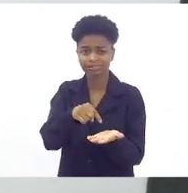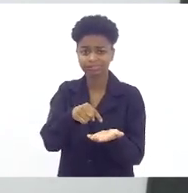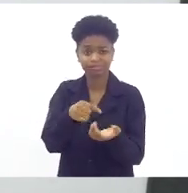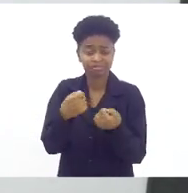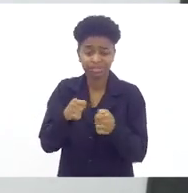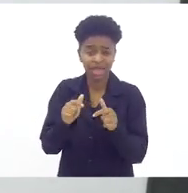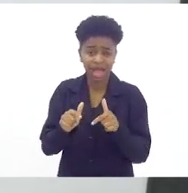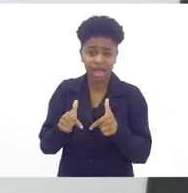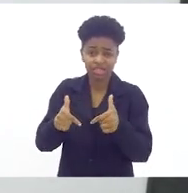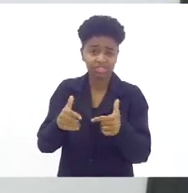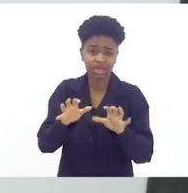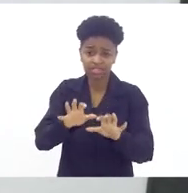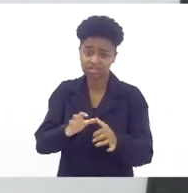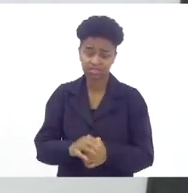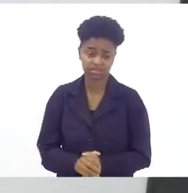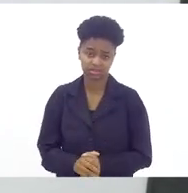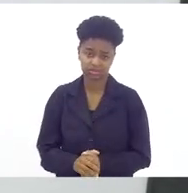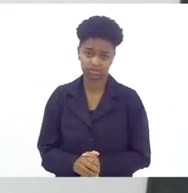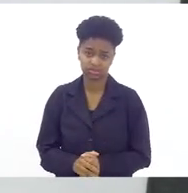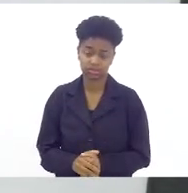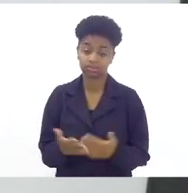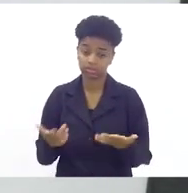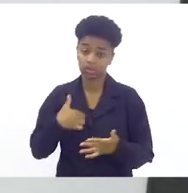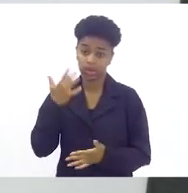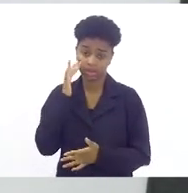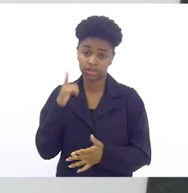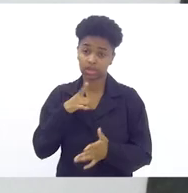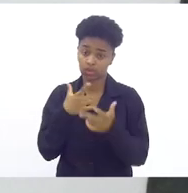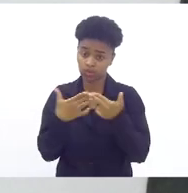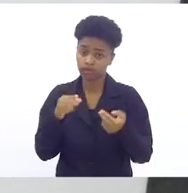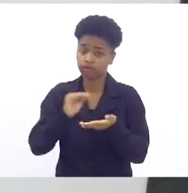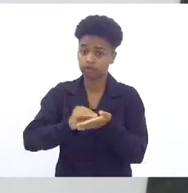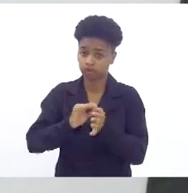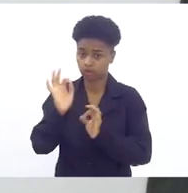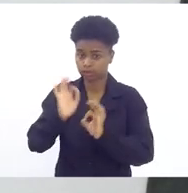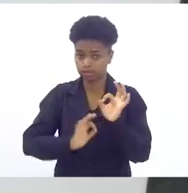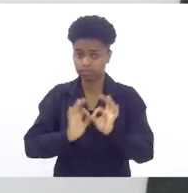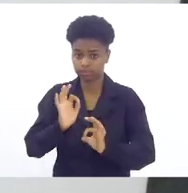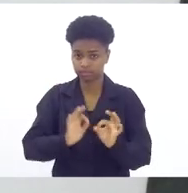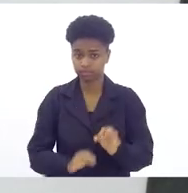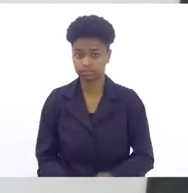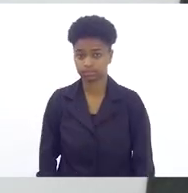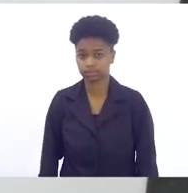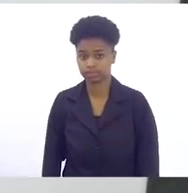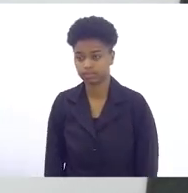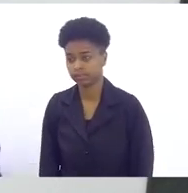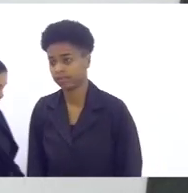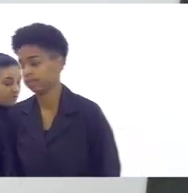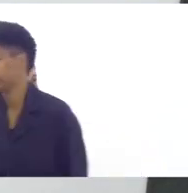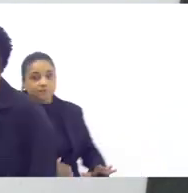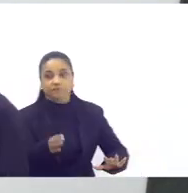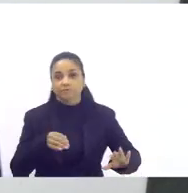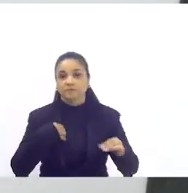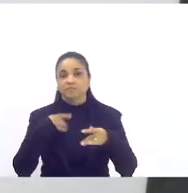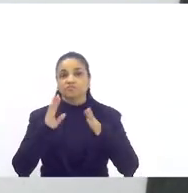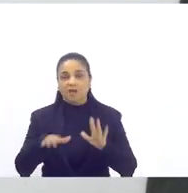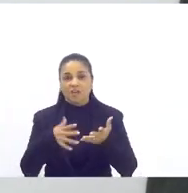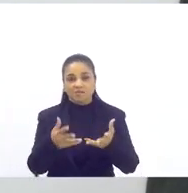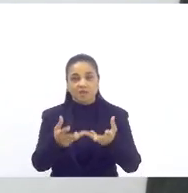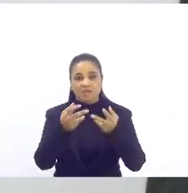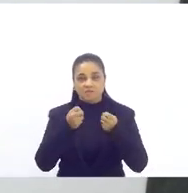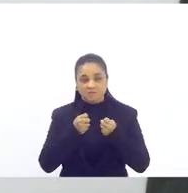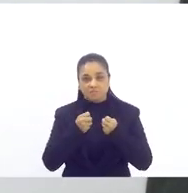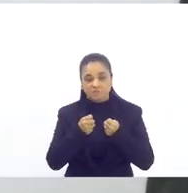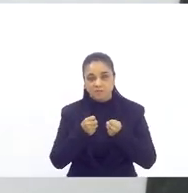cooperar dessa forma né então acho que tem questões que a gente tem que amarrar e eu quero destacar mais um elemento só por fim a gente não tem recebido né